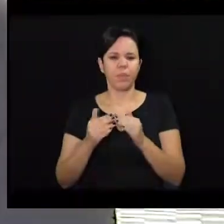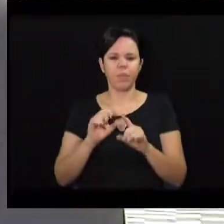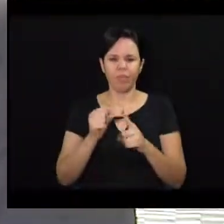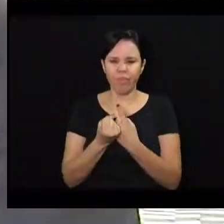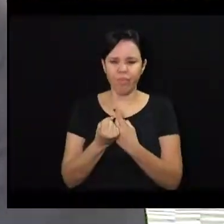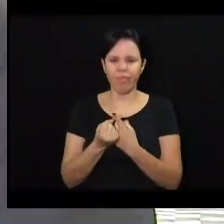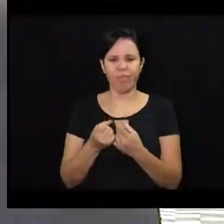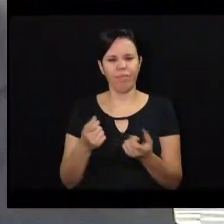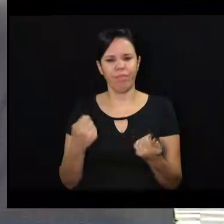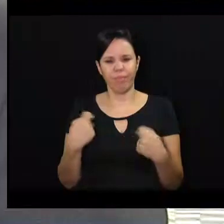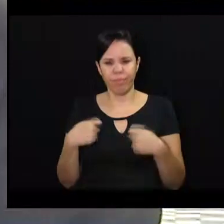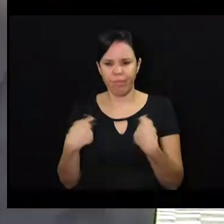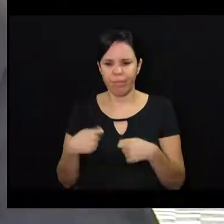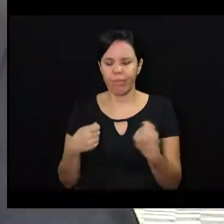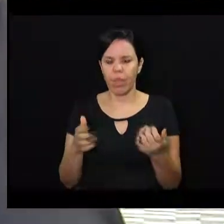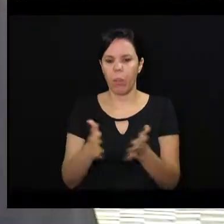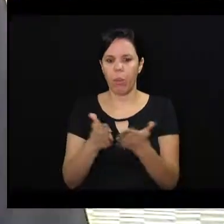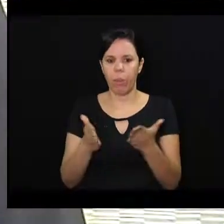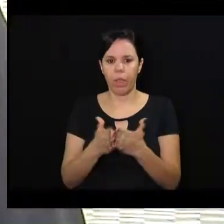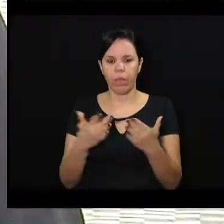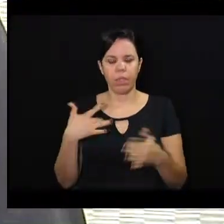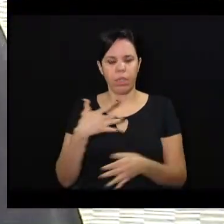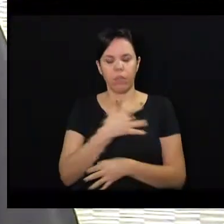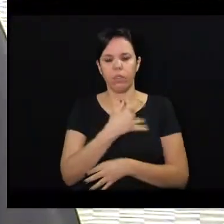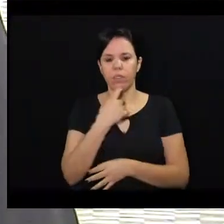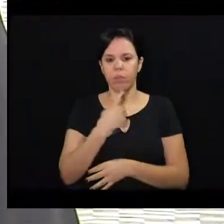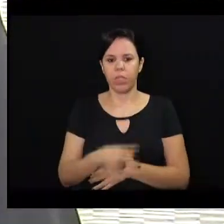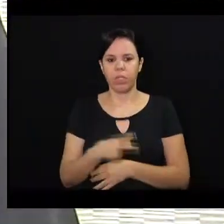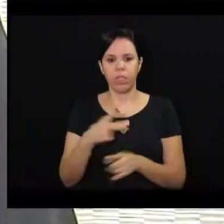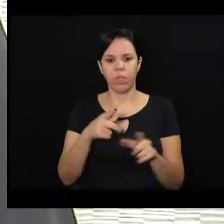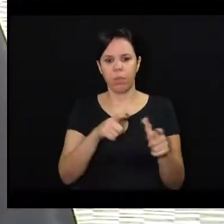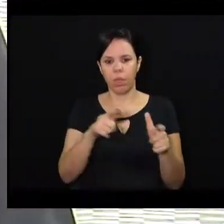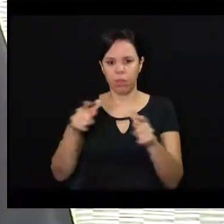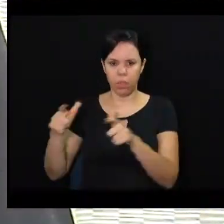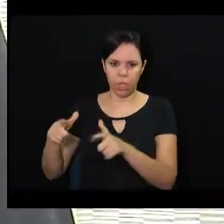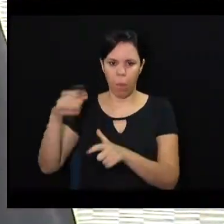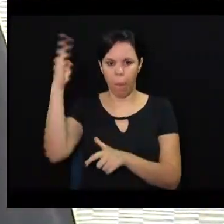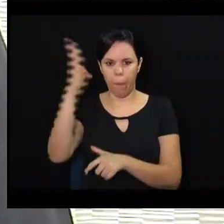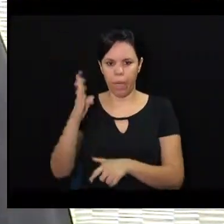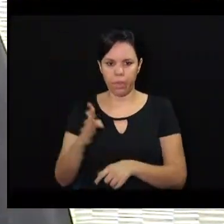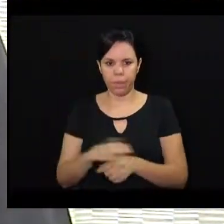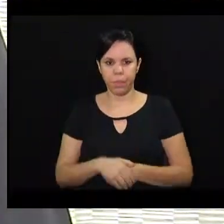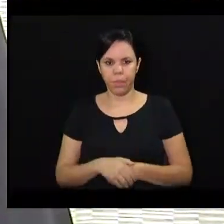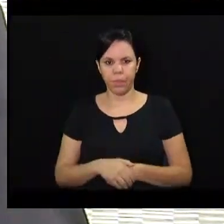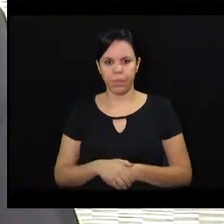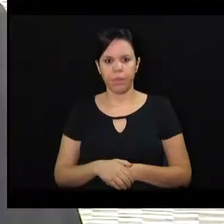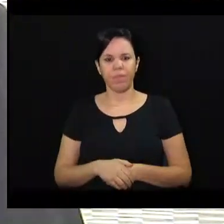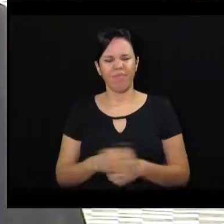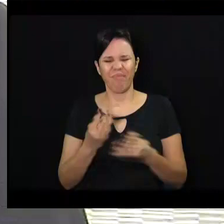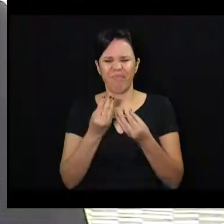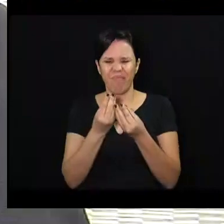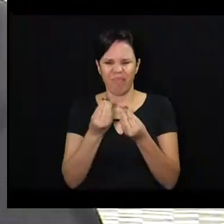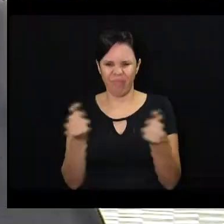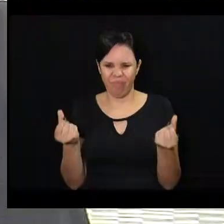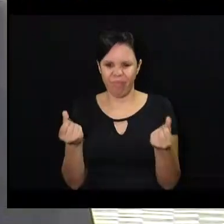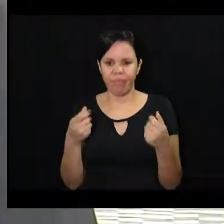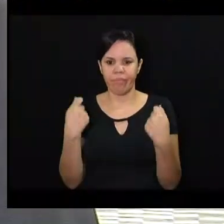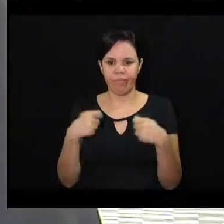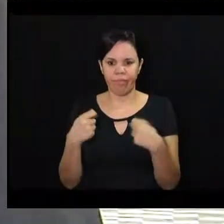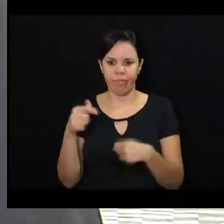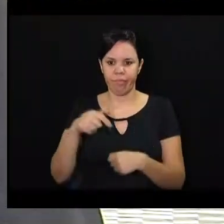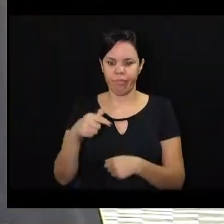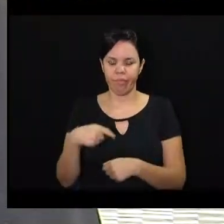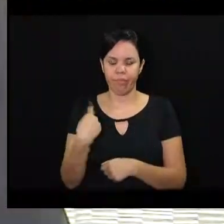saúde, não só em Campinas, como em todo canto desse Brasil, ela está muito delicada. E aqui nós